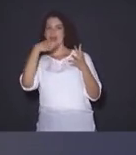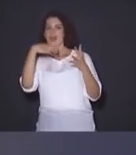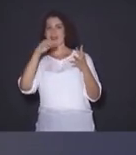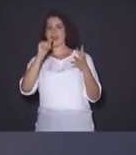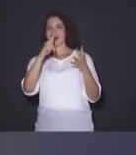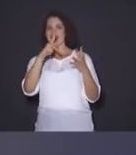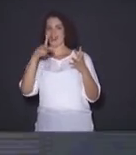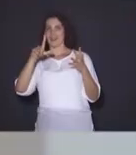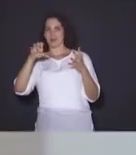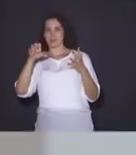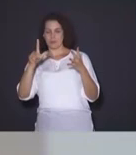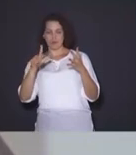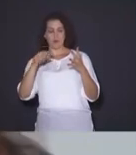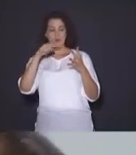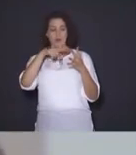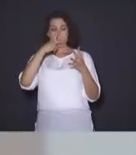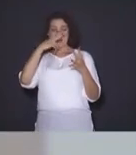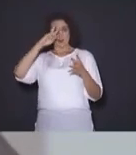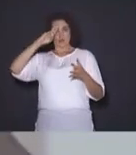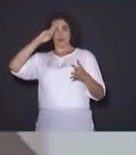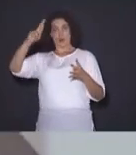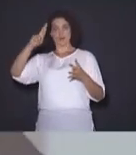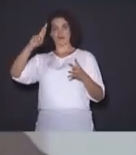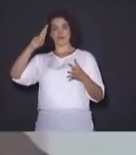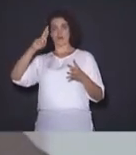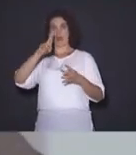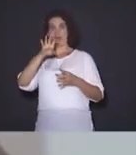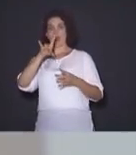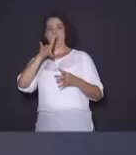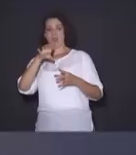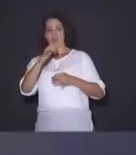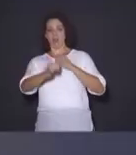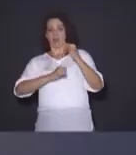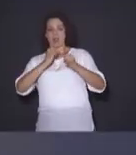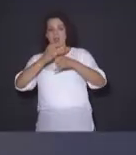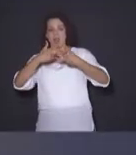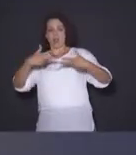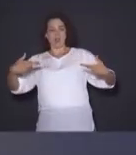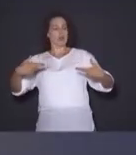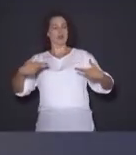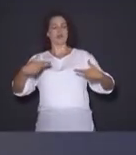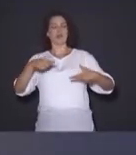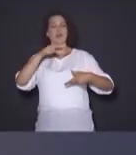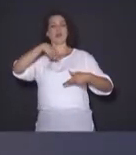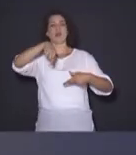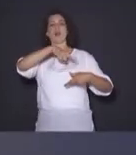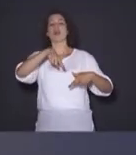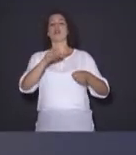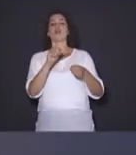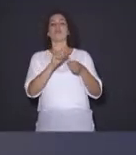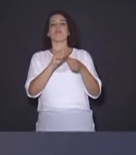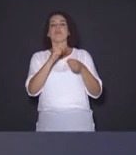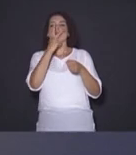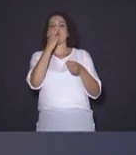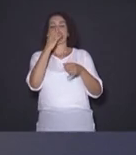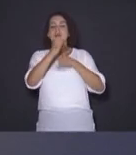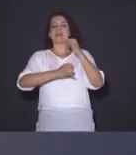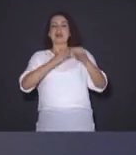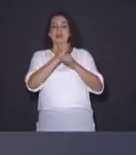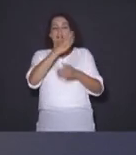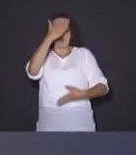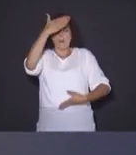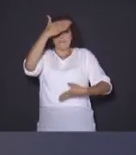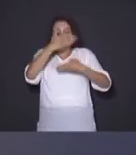das redes e que no fundo tem construído uma internet morada ou seja uma